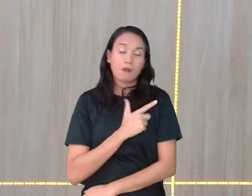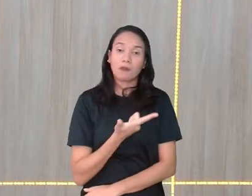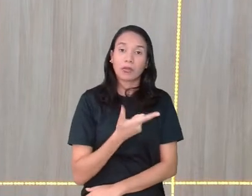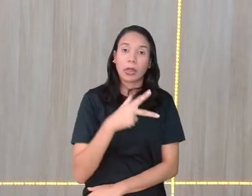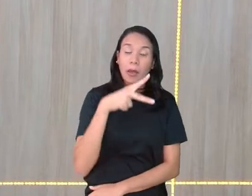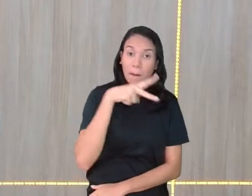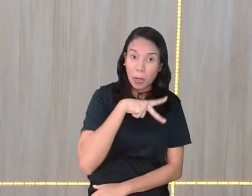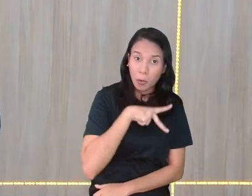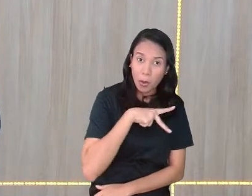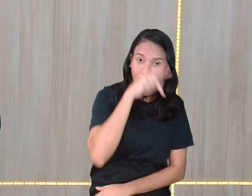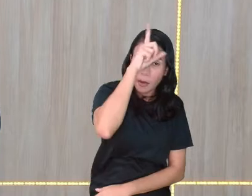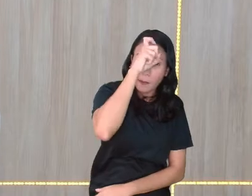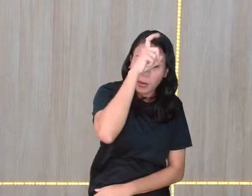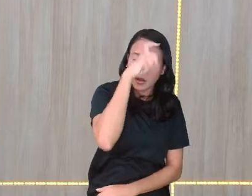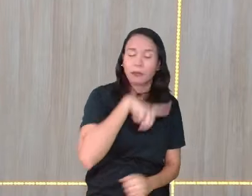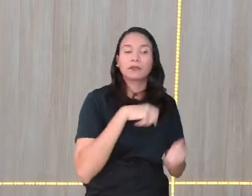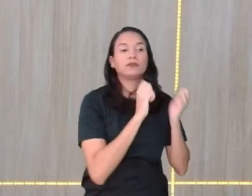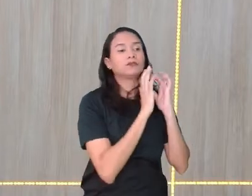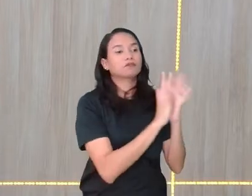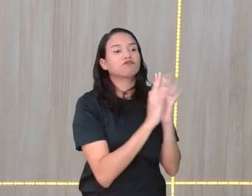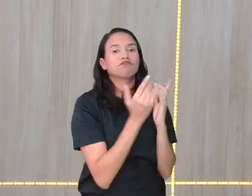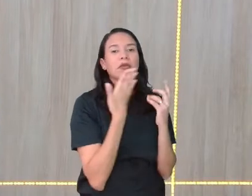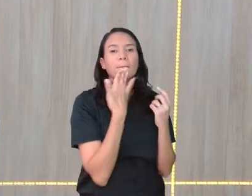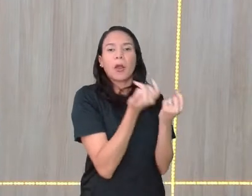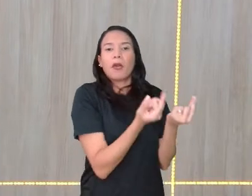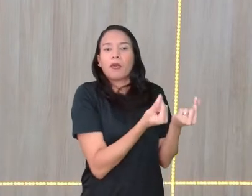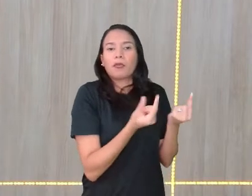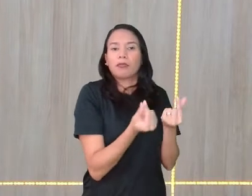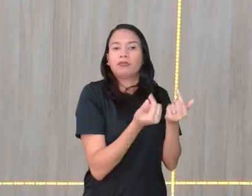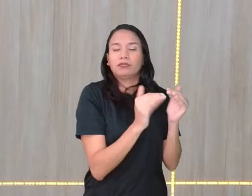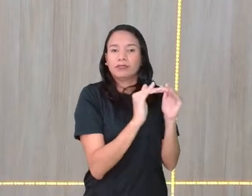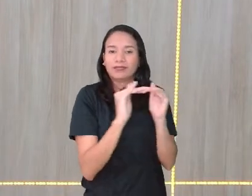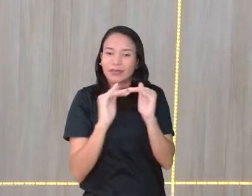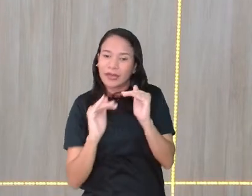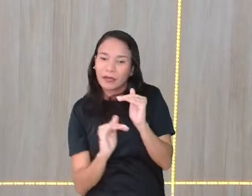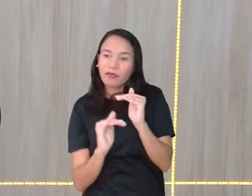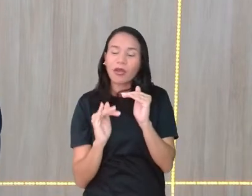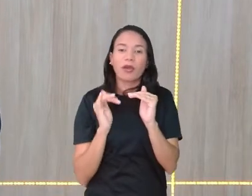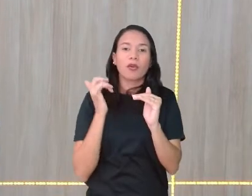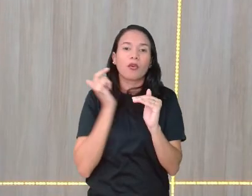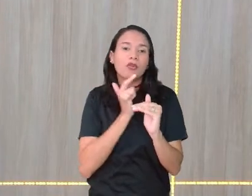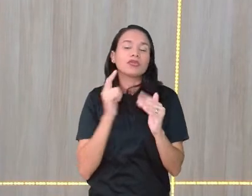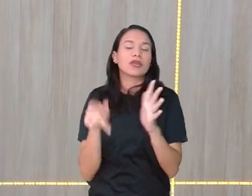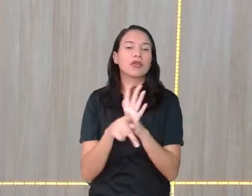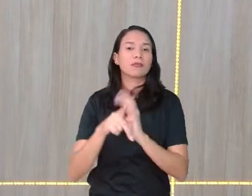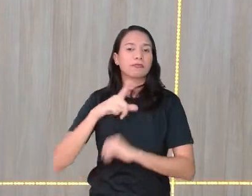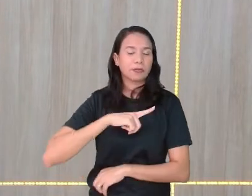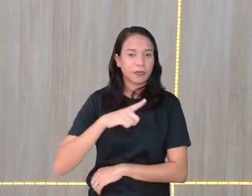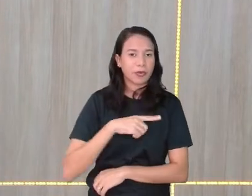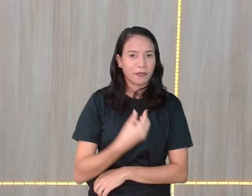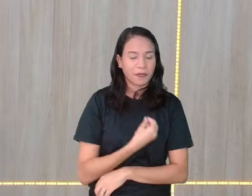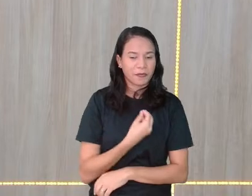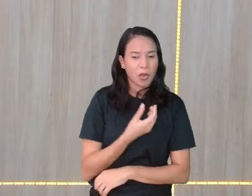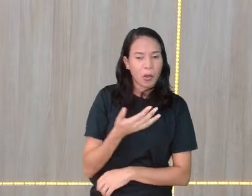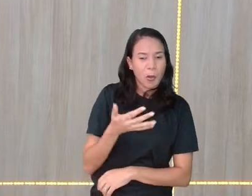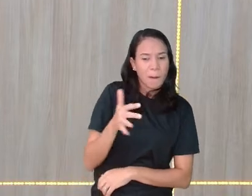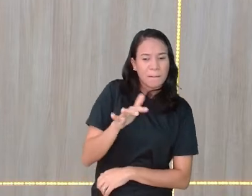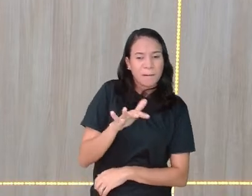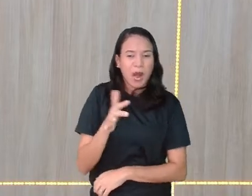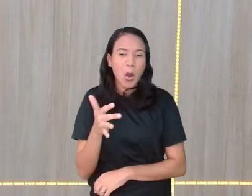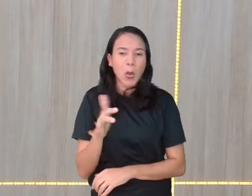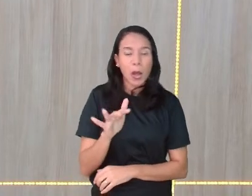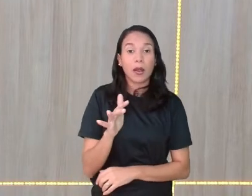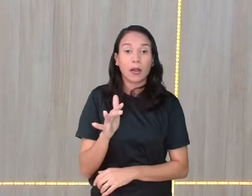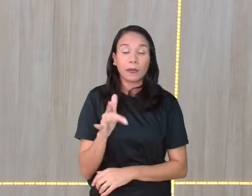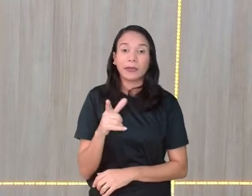particulares, que têm a dinâmica financeira um pouquinho mais abaixo, né? Que dá para uma classe naquele meio termo ter